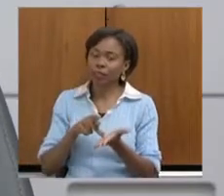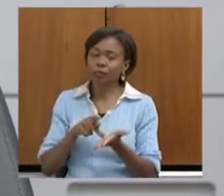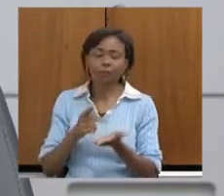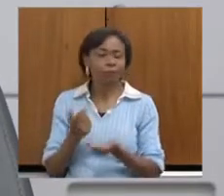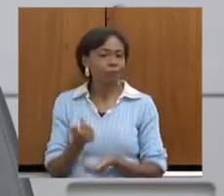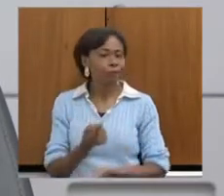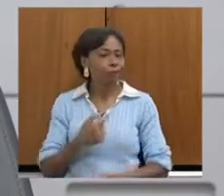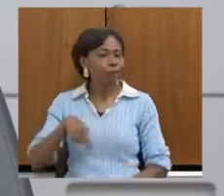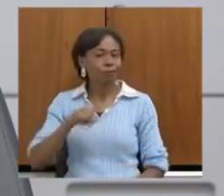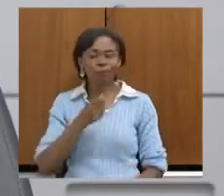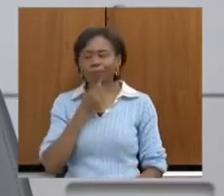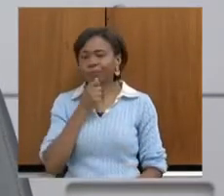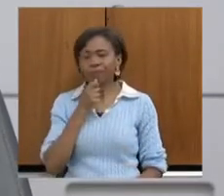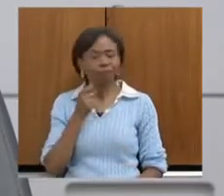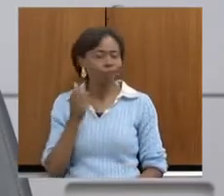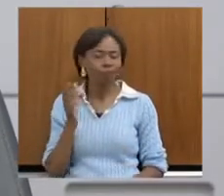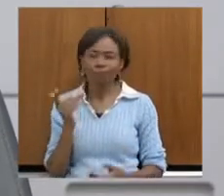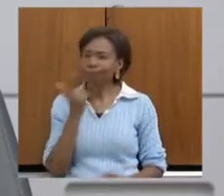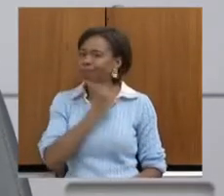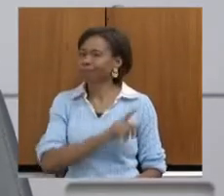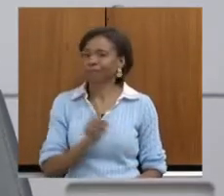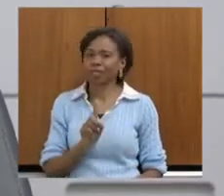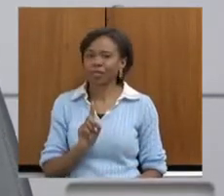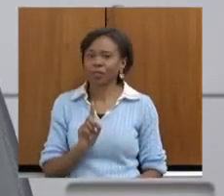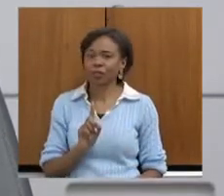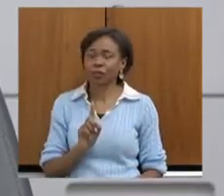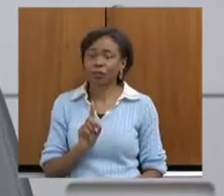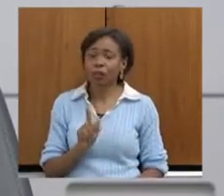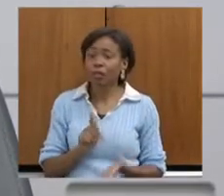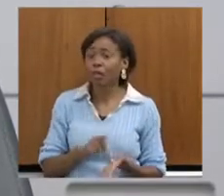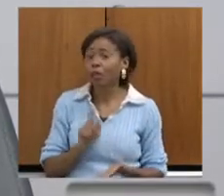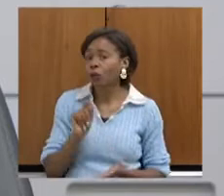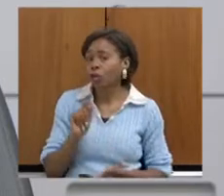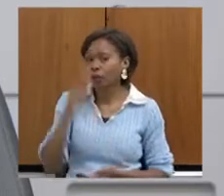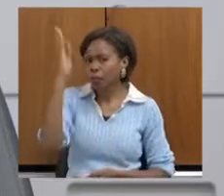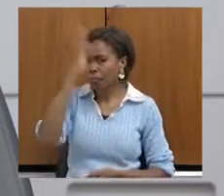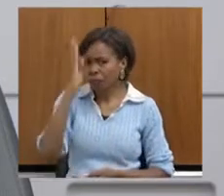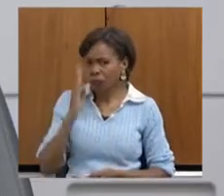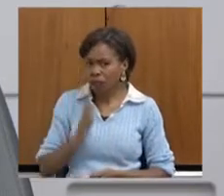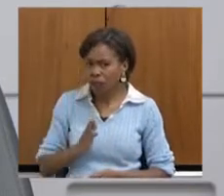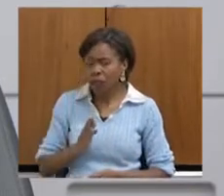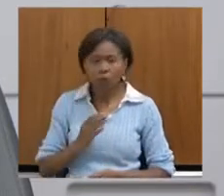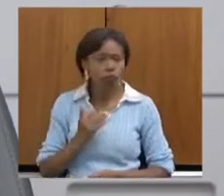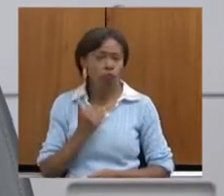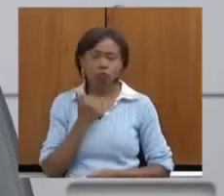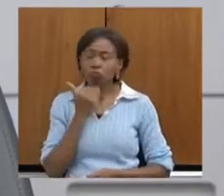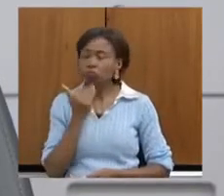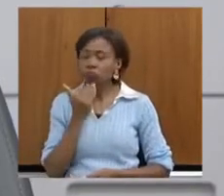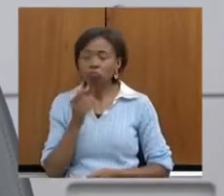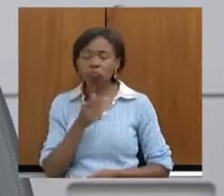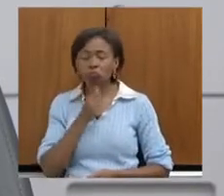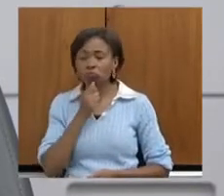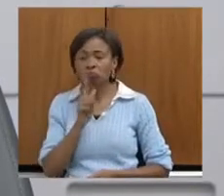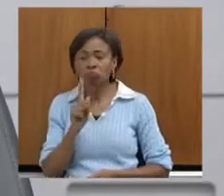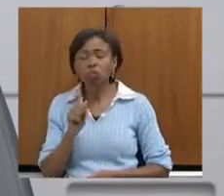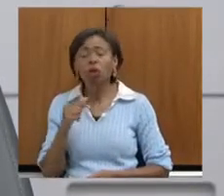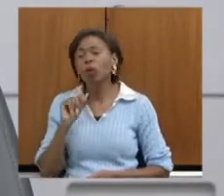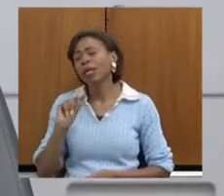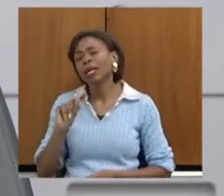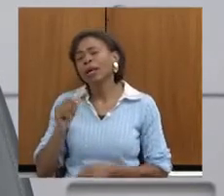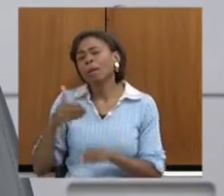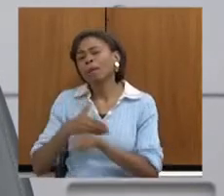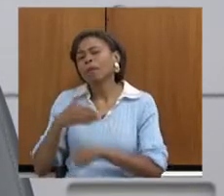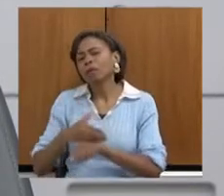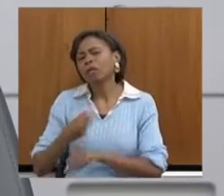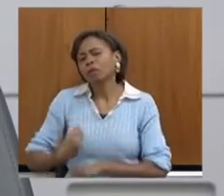não alcançamos o ideal a verdade é que nem o Brasil saiu de um patamar embrionário sobre o que seja a participação social nos processos legislativos